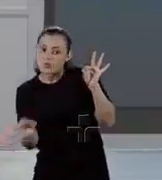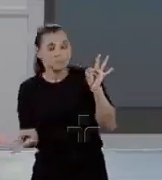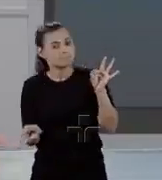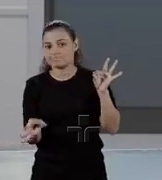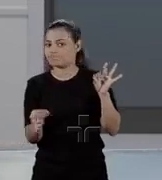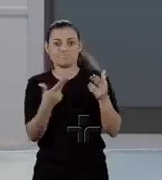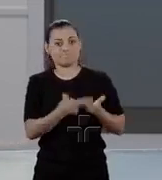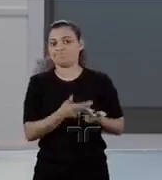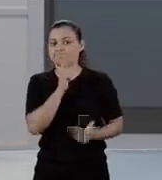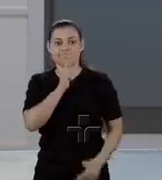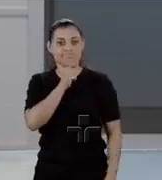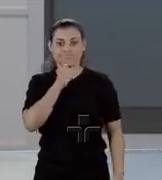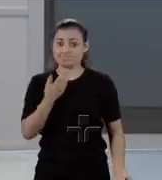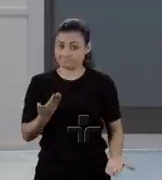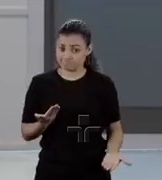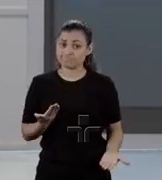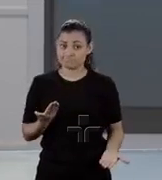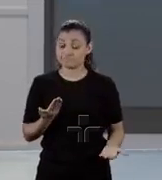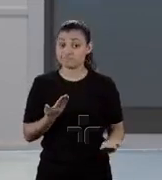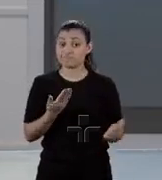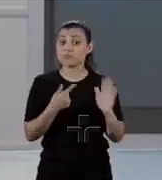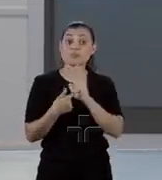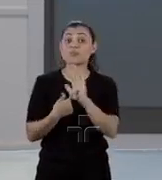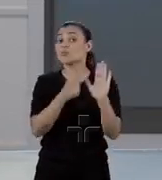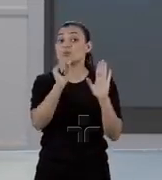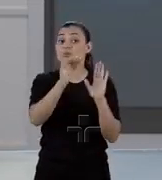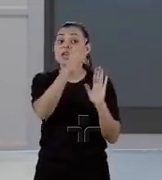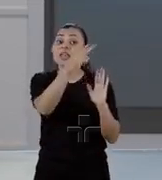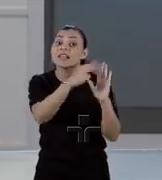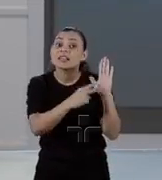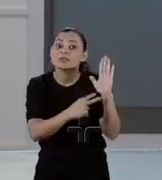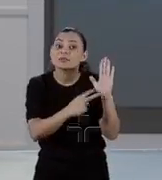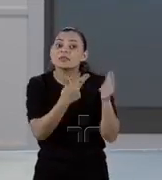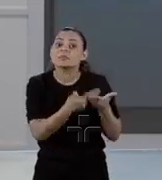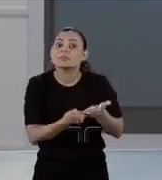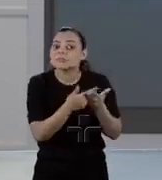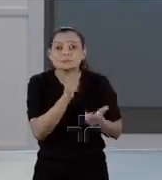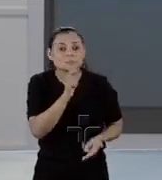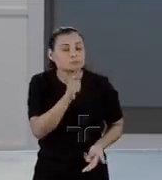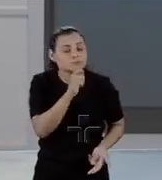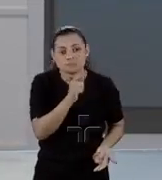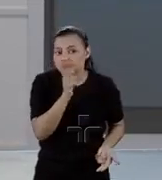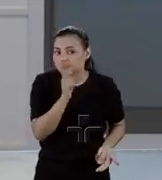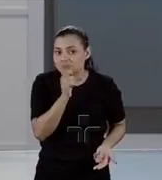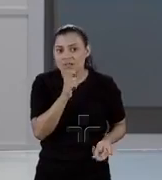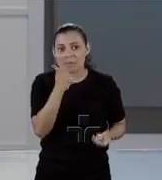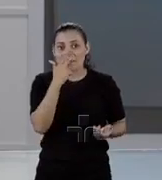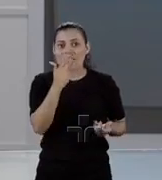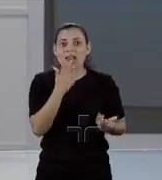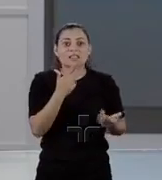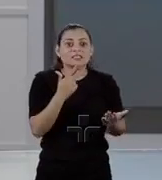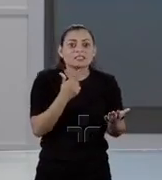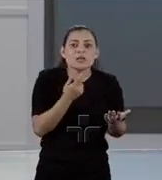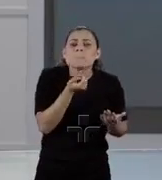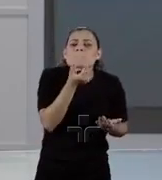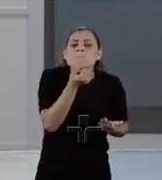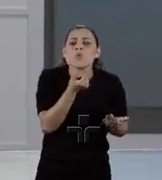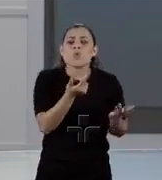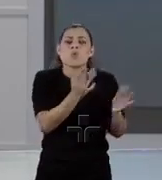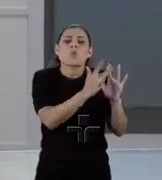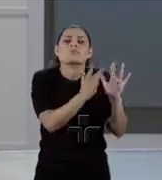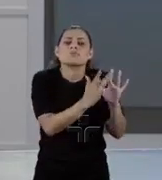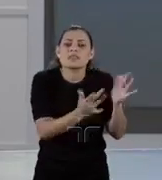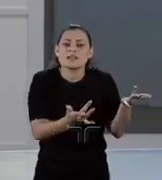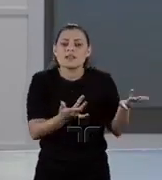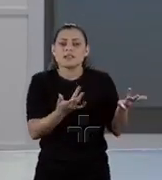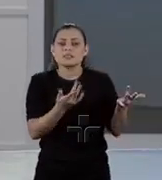eu acho que isso aparece na leitura, a falta de paciência, o acesso é muito fragmentado, é muito texto, no